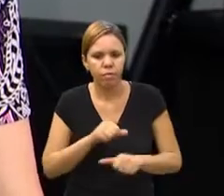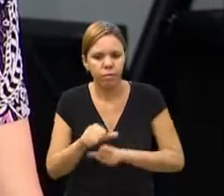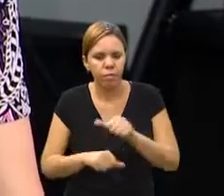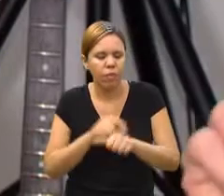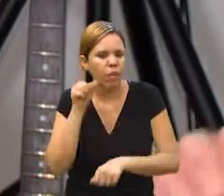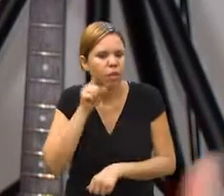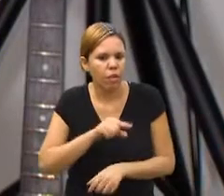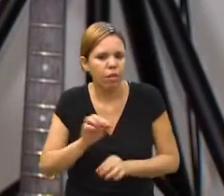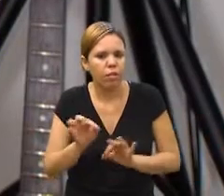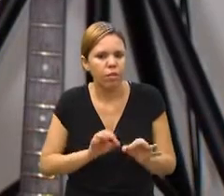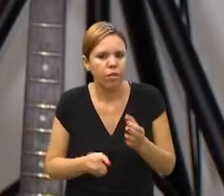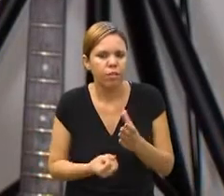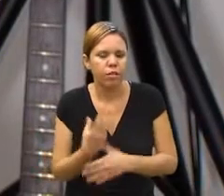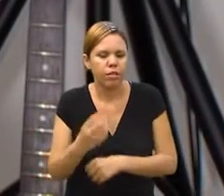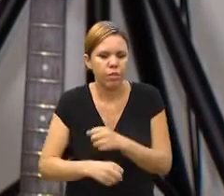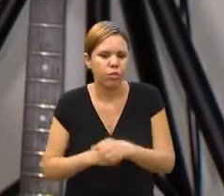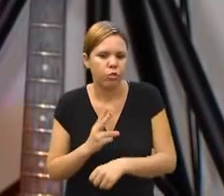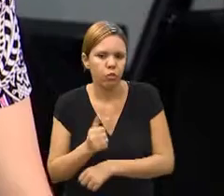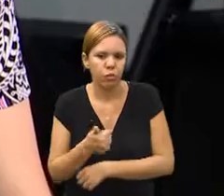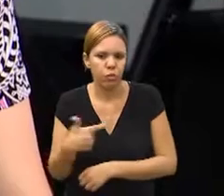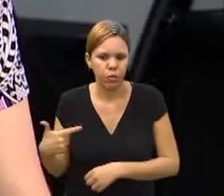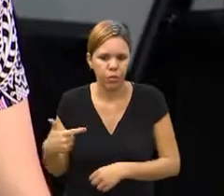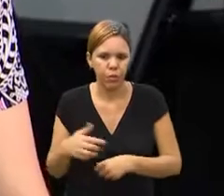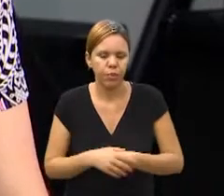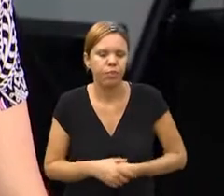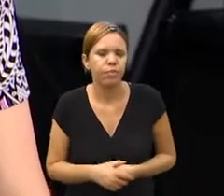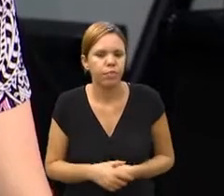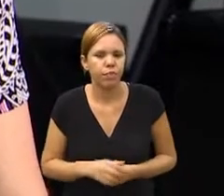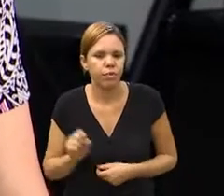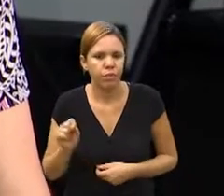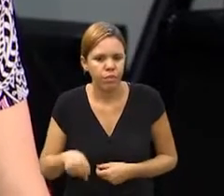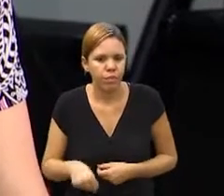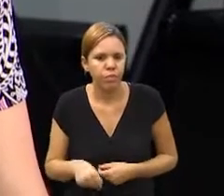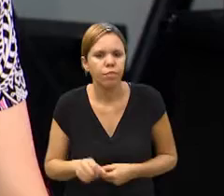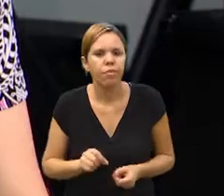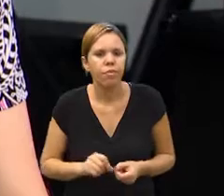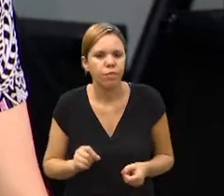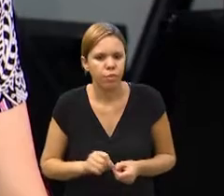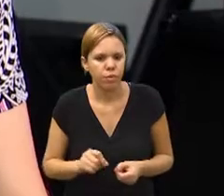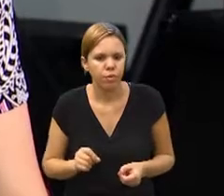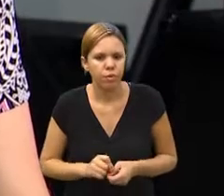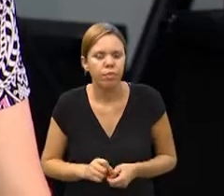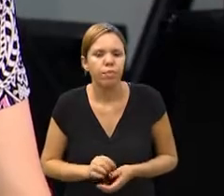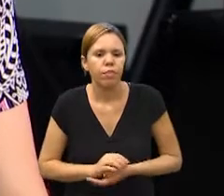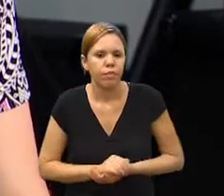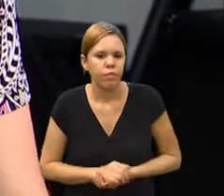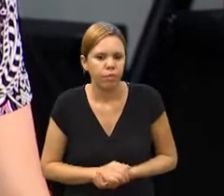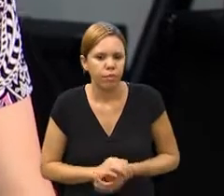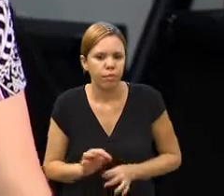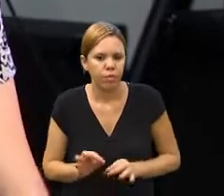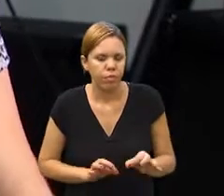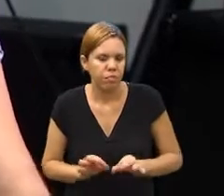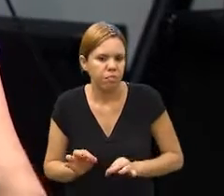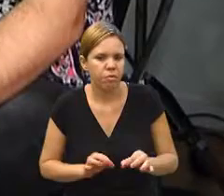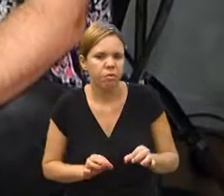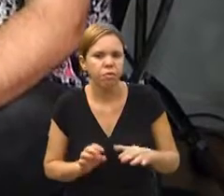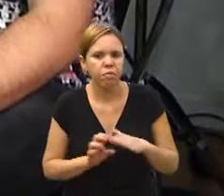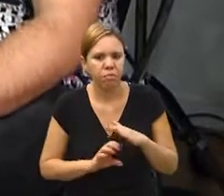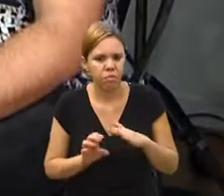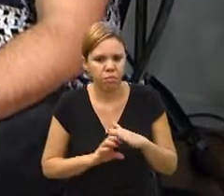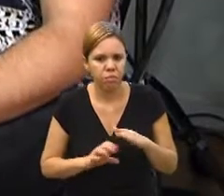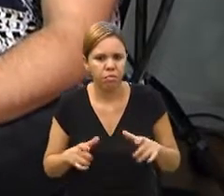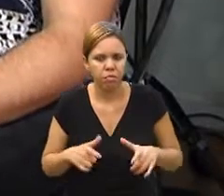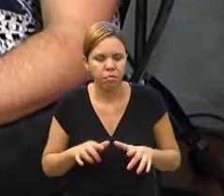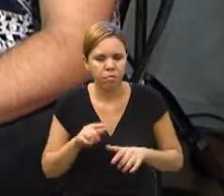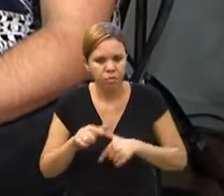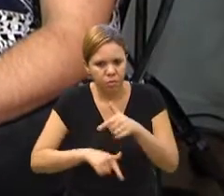Estados Unidos. 2012. Sim. Foi masterizado nos Estados Unidos pelo Greg Calbi, que ele foi, assim, a gente trabalhou